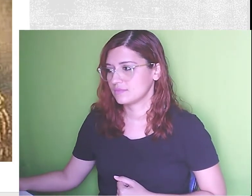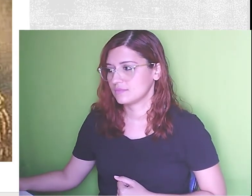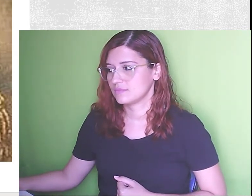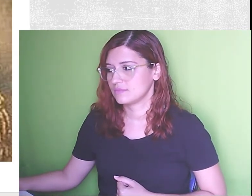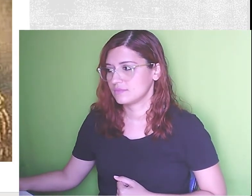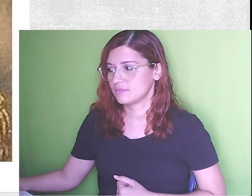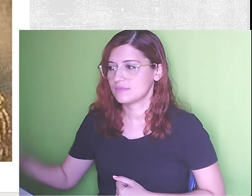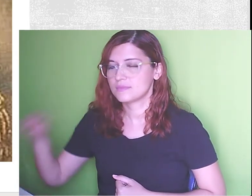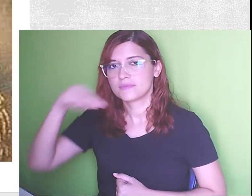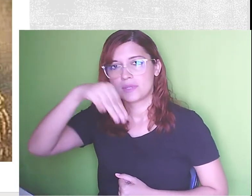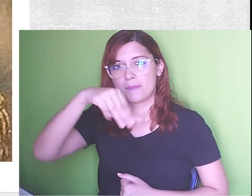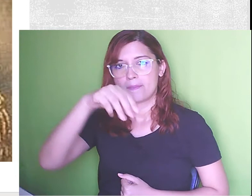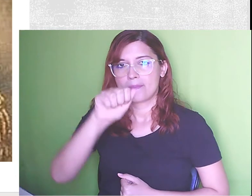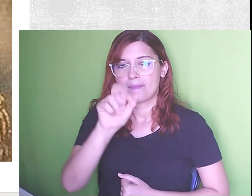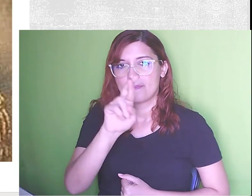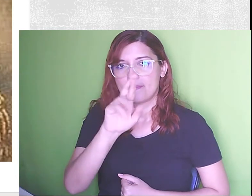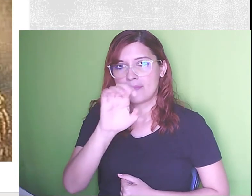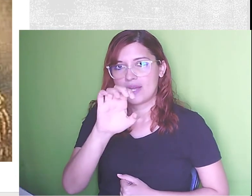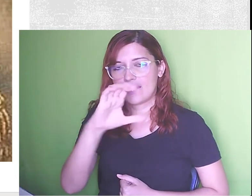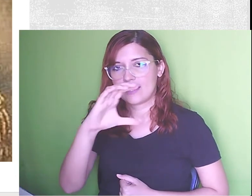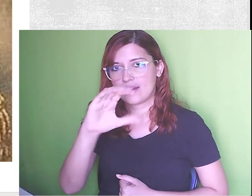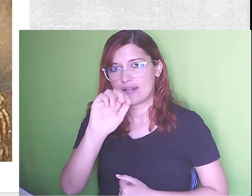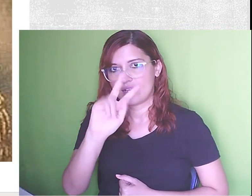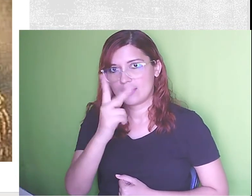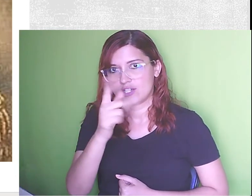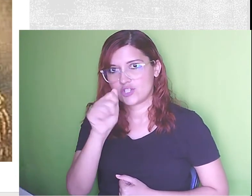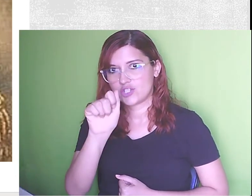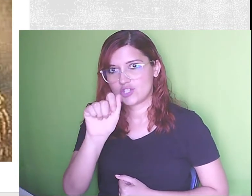Vejam aqui o nome dele, ó. Marechal.